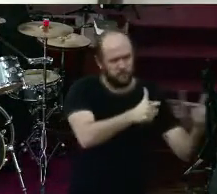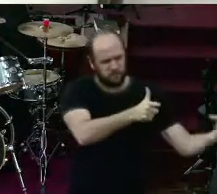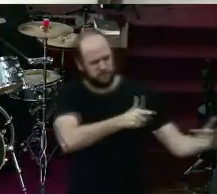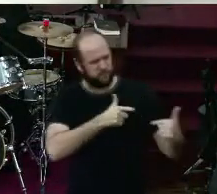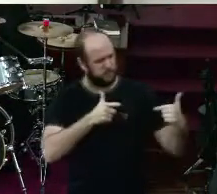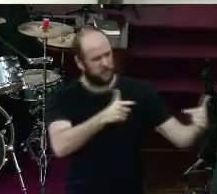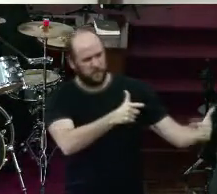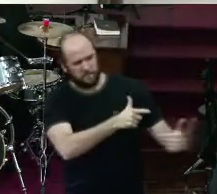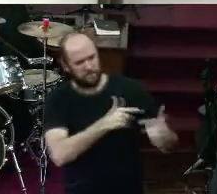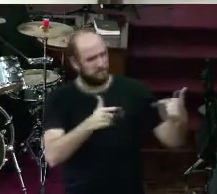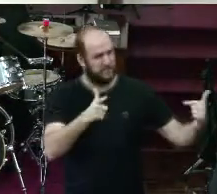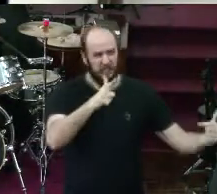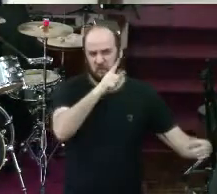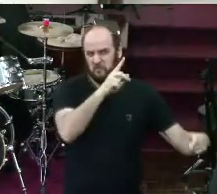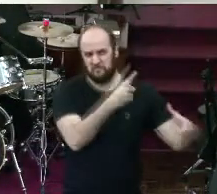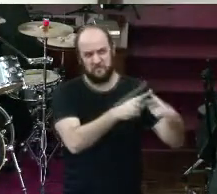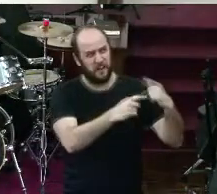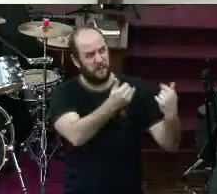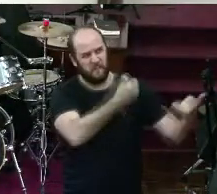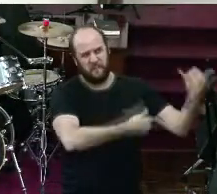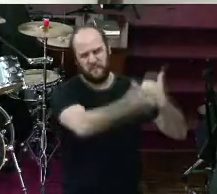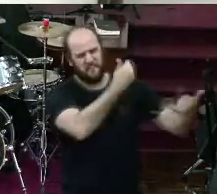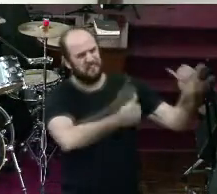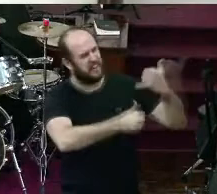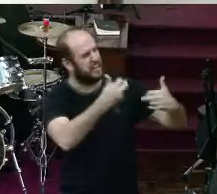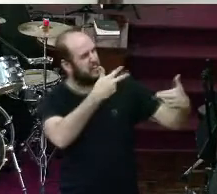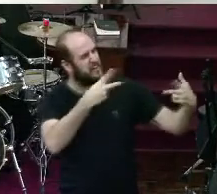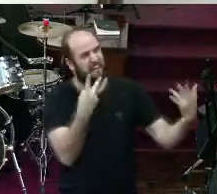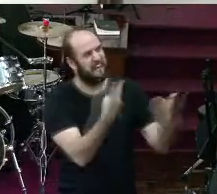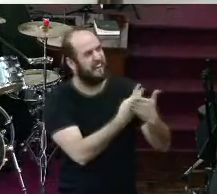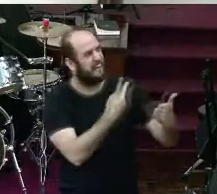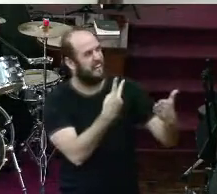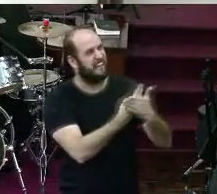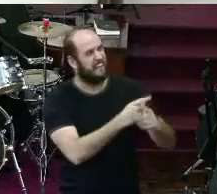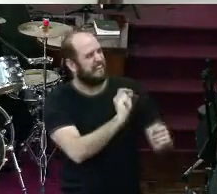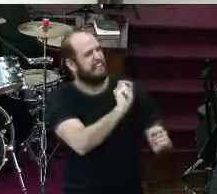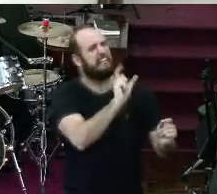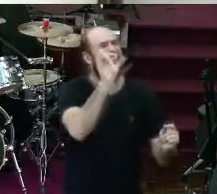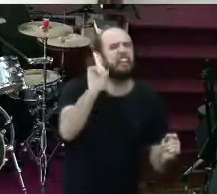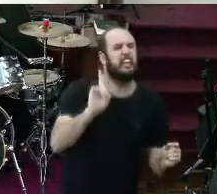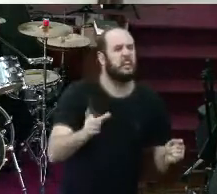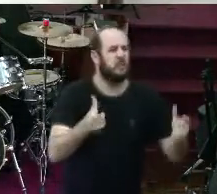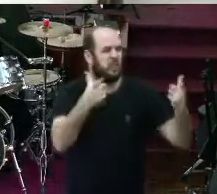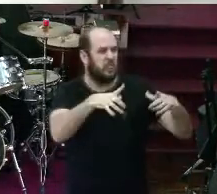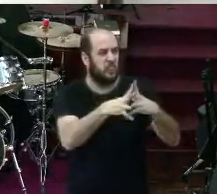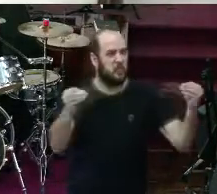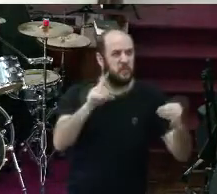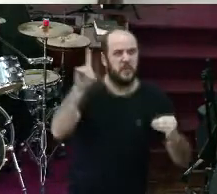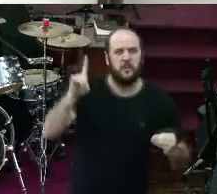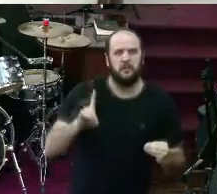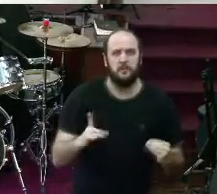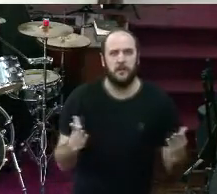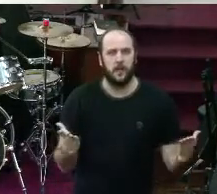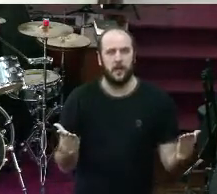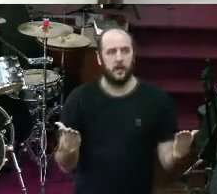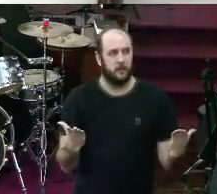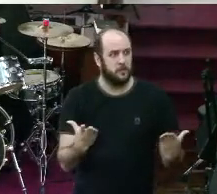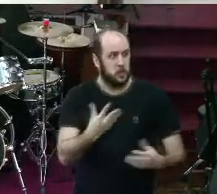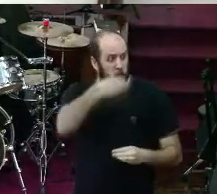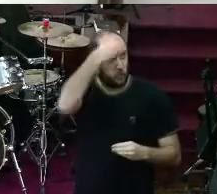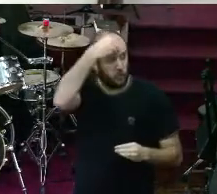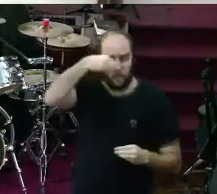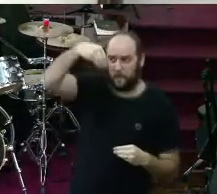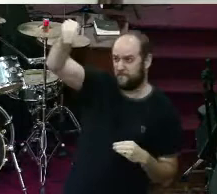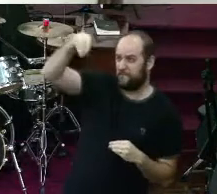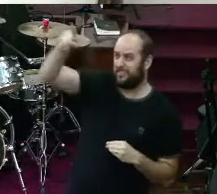que vozes dissonantes digam para nós o contrário, cadê o seu Deus? Muitas pessoas estão colocando na conta de Deus a culpa de muitas coisas